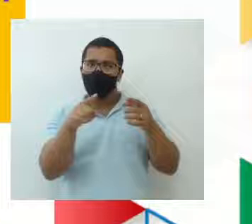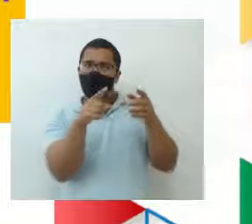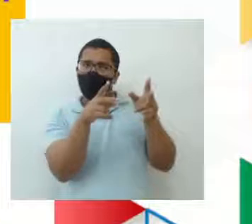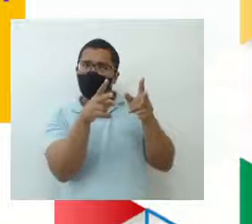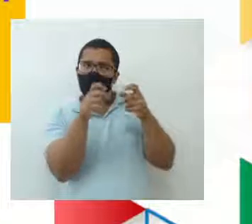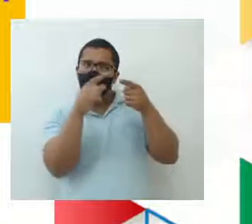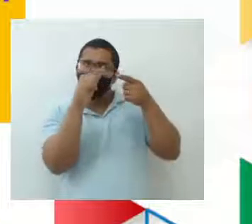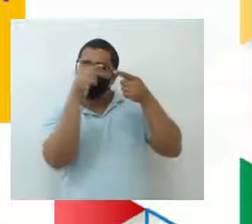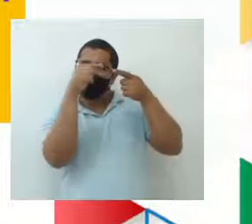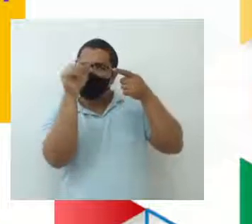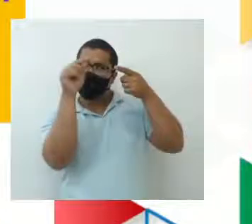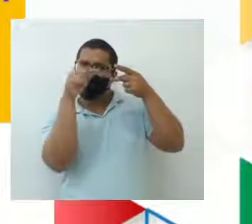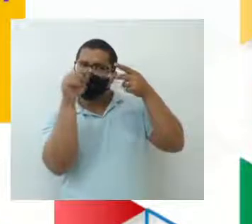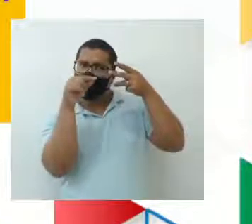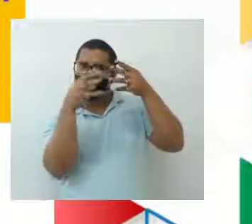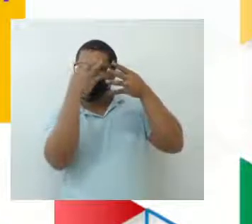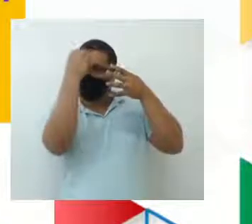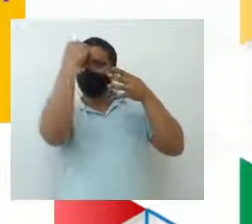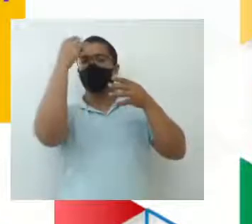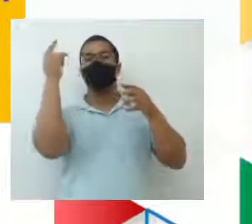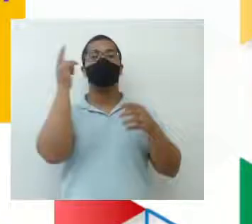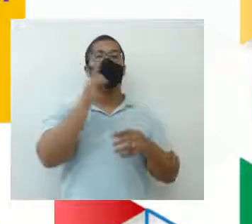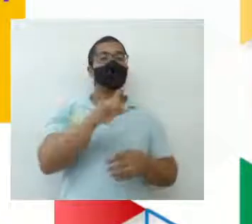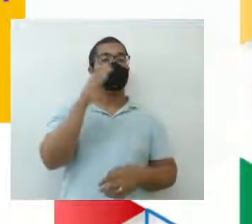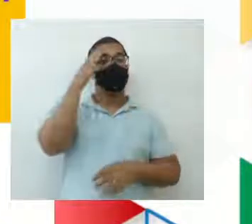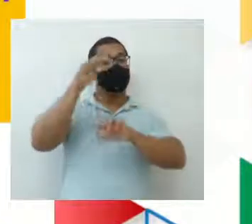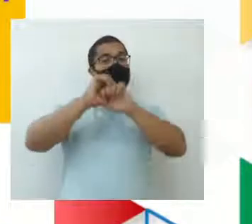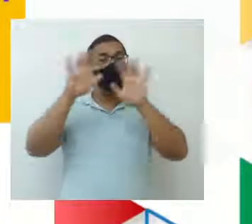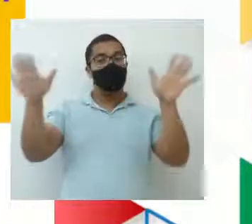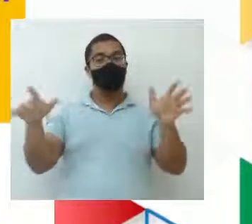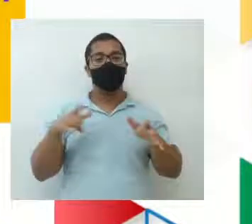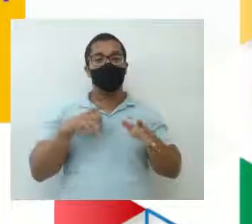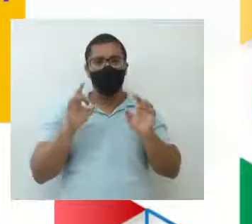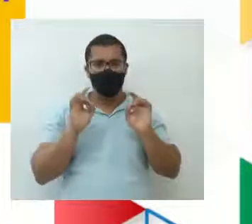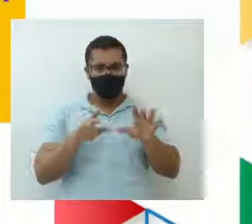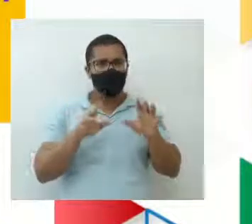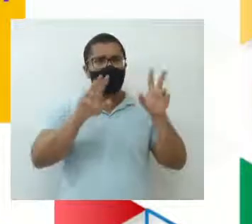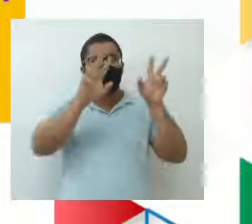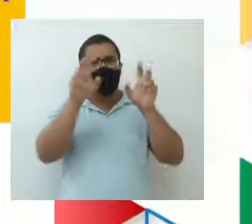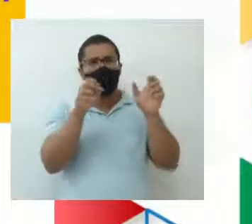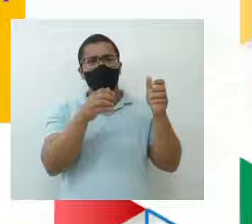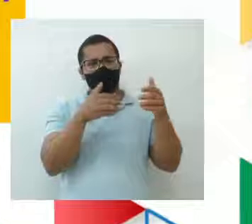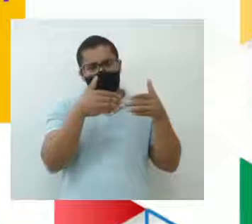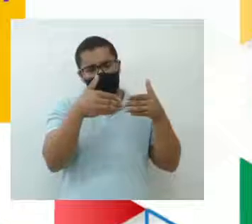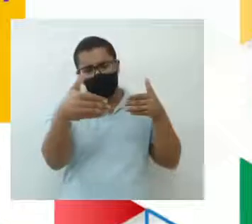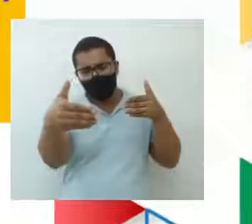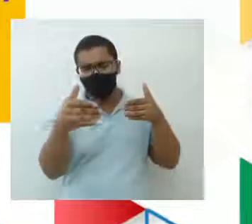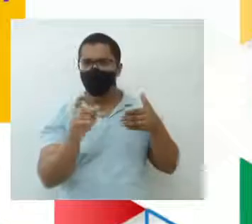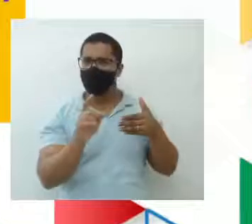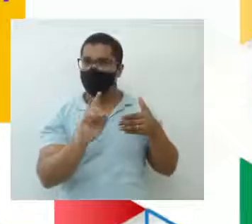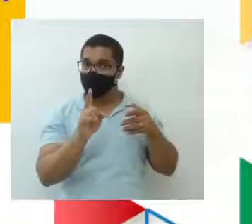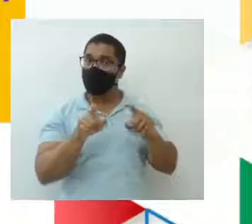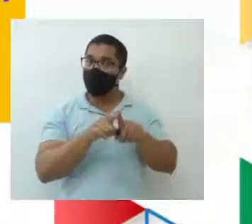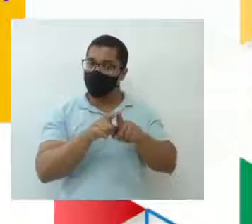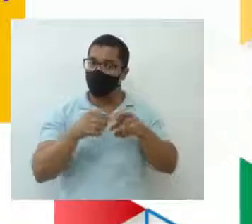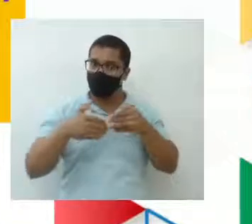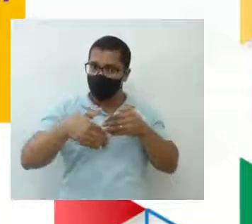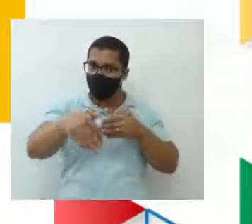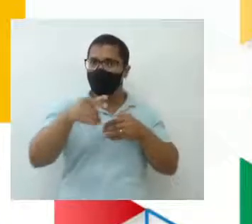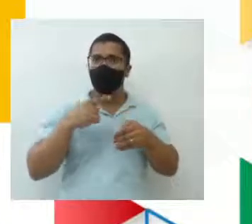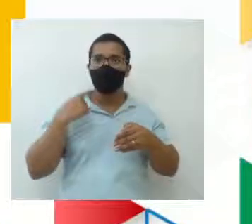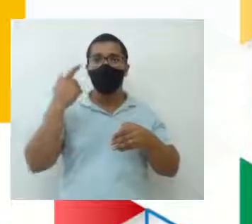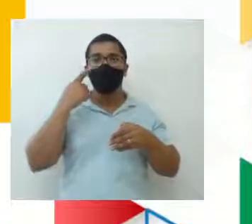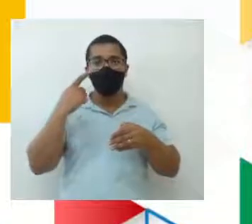devem frisar para entender um pouco mais, não só essa corrente filosófica, como as demais, aquilo que está em